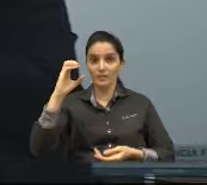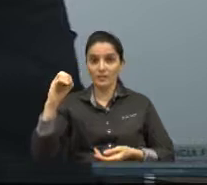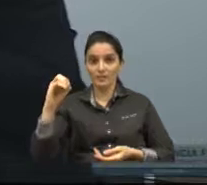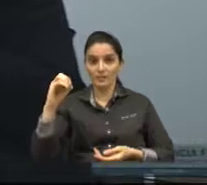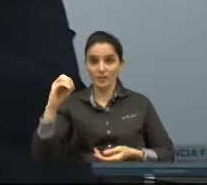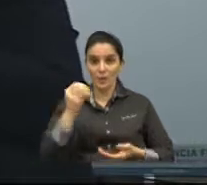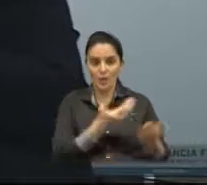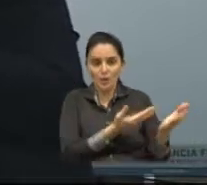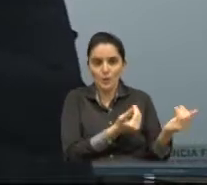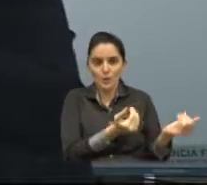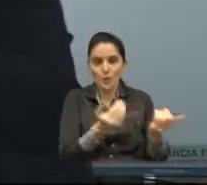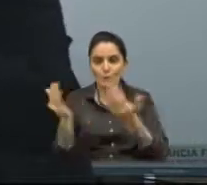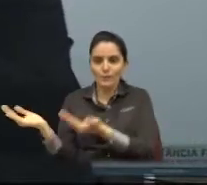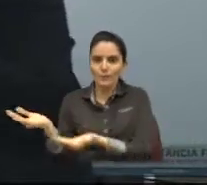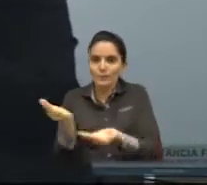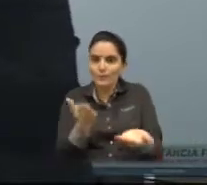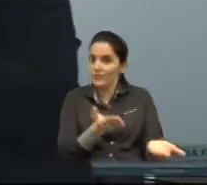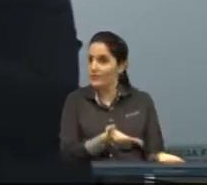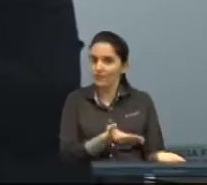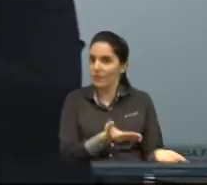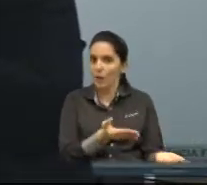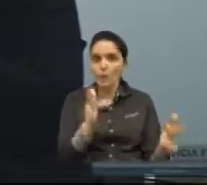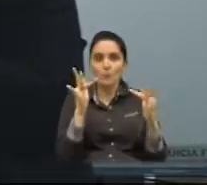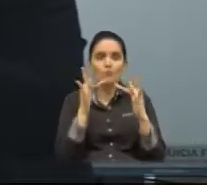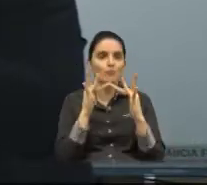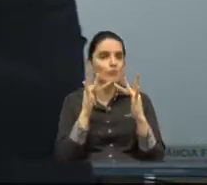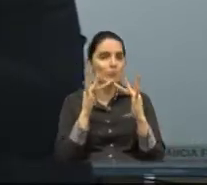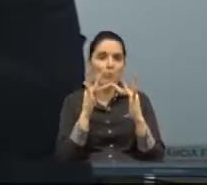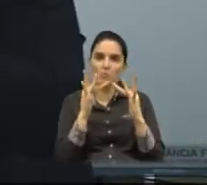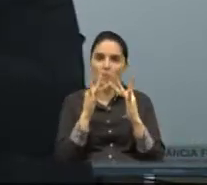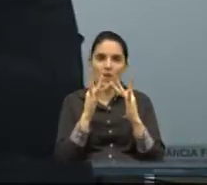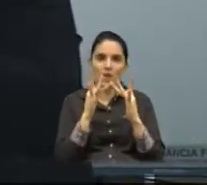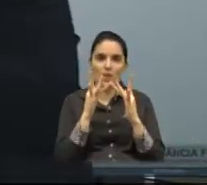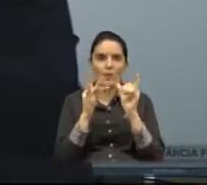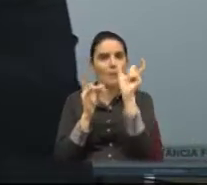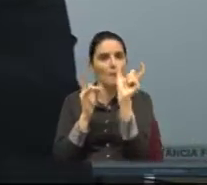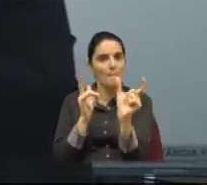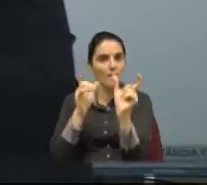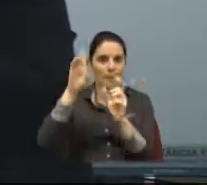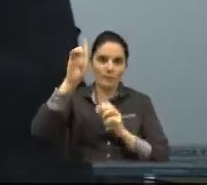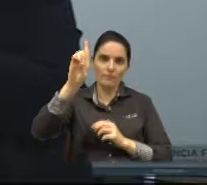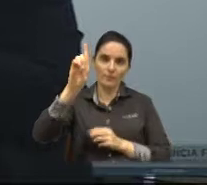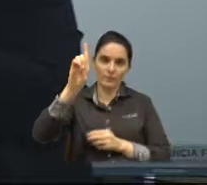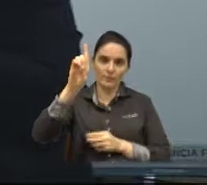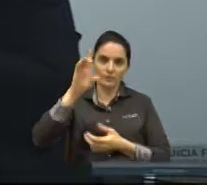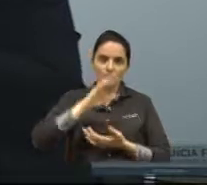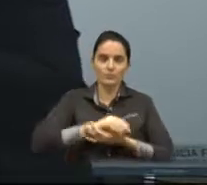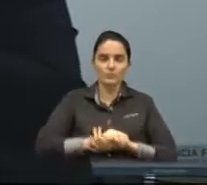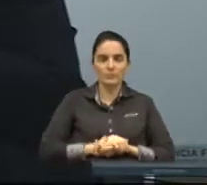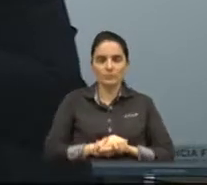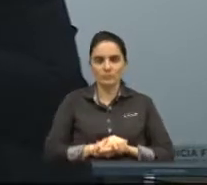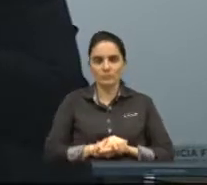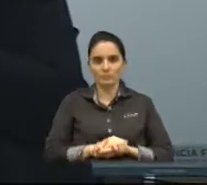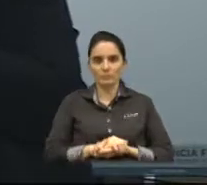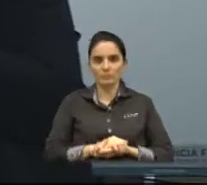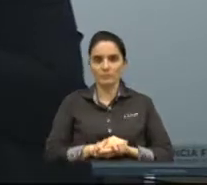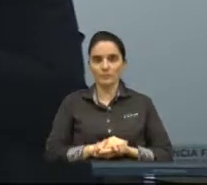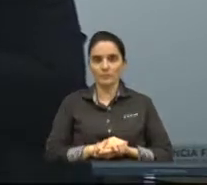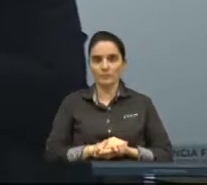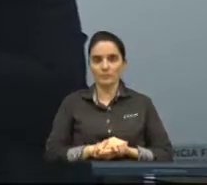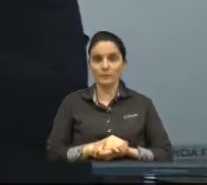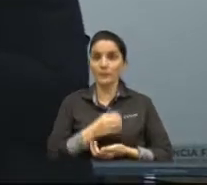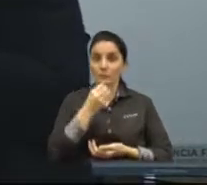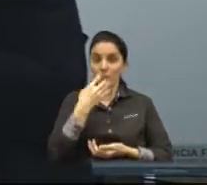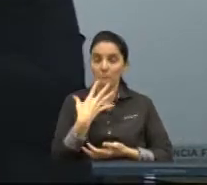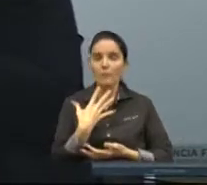visitantes, jovens que ainda não tinham contato com a palavra de Deus e que, bem ou mal, poderiam